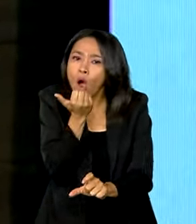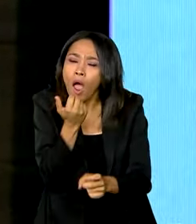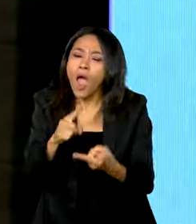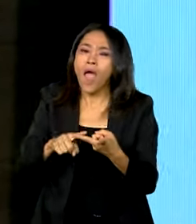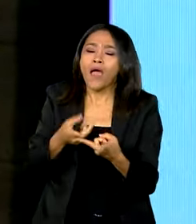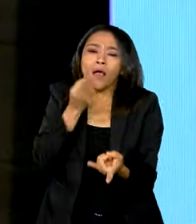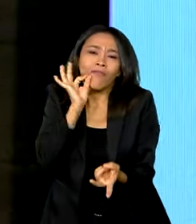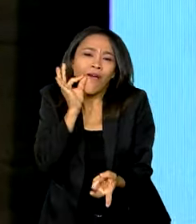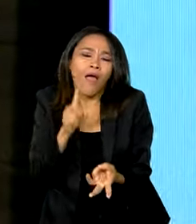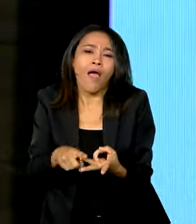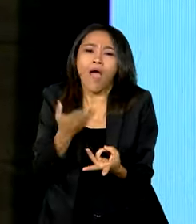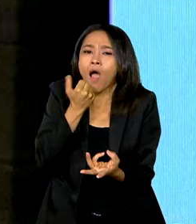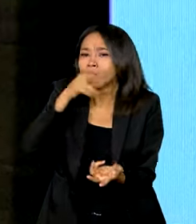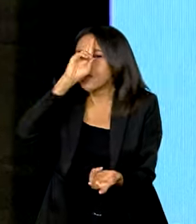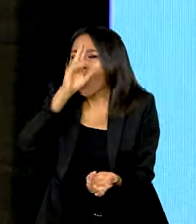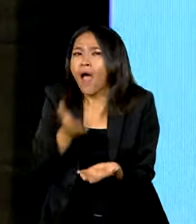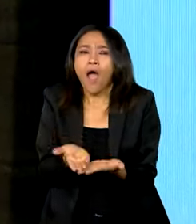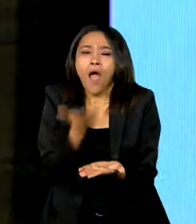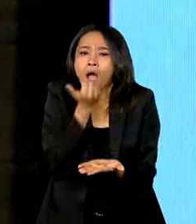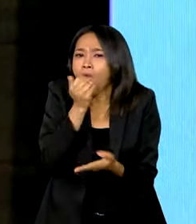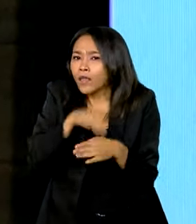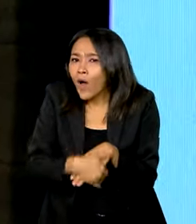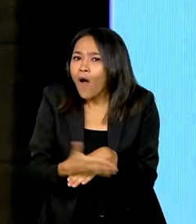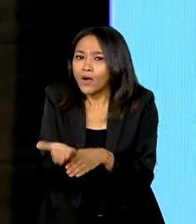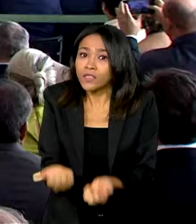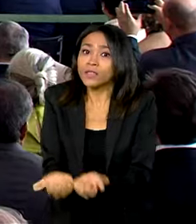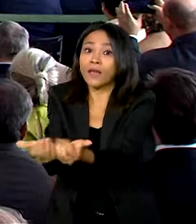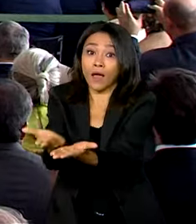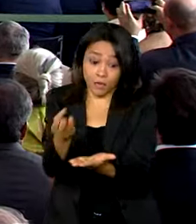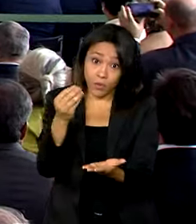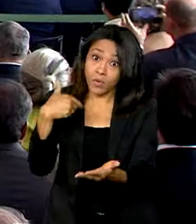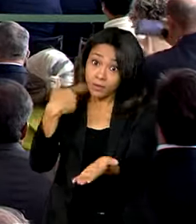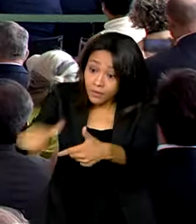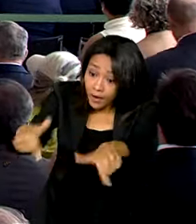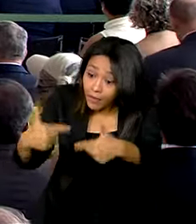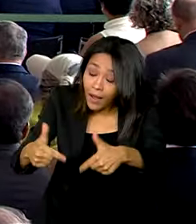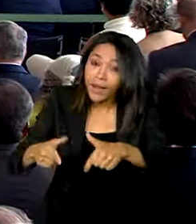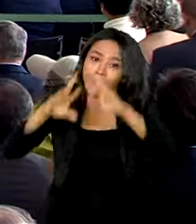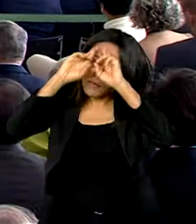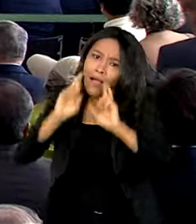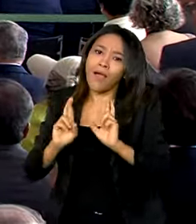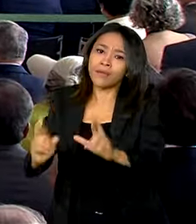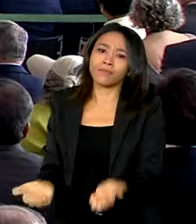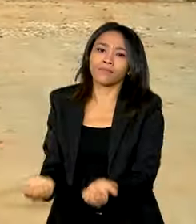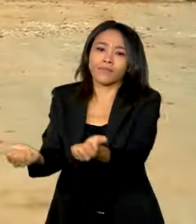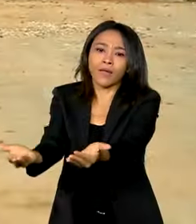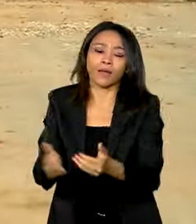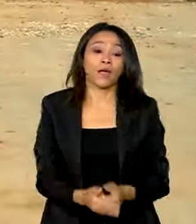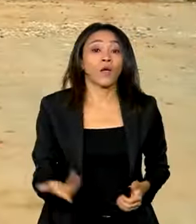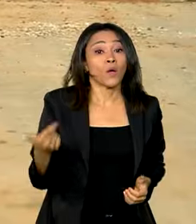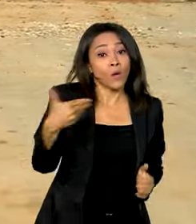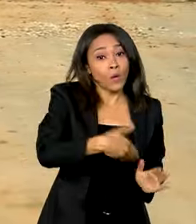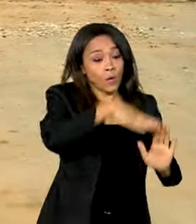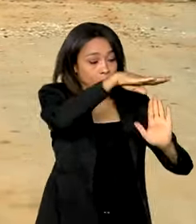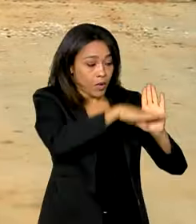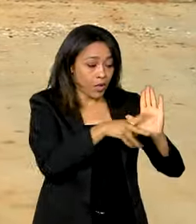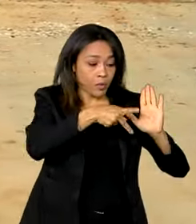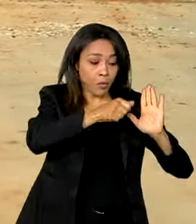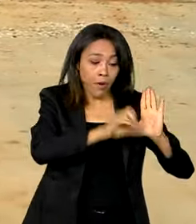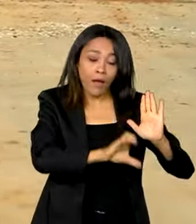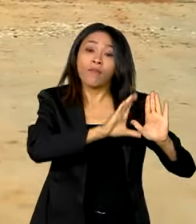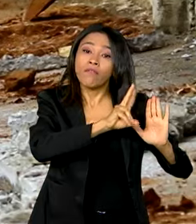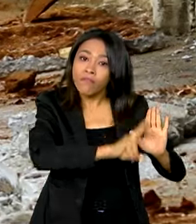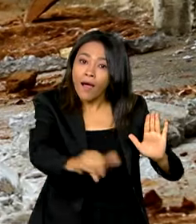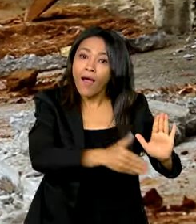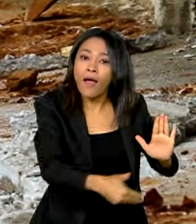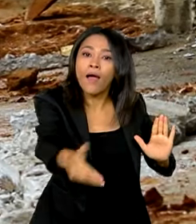café, vão poder almoçar e vão poder jantar, porque emprego é dignidade. O novo PAC Seleções também vai garantir investimentos